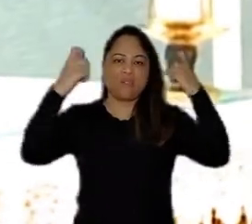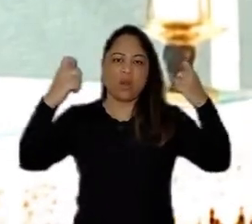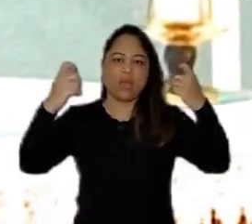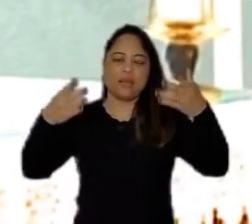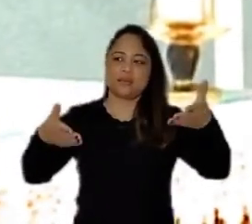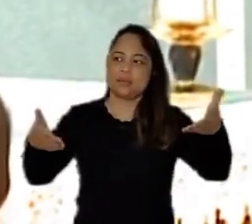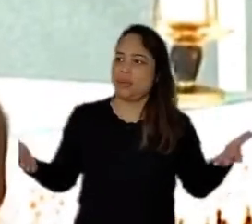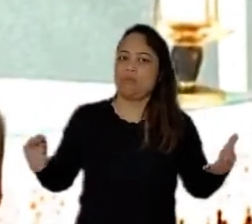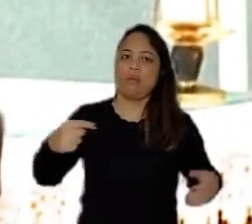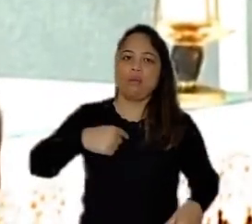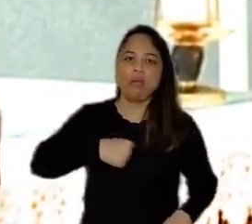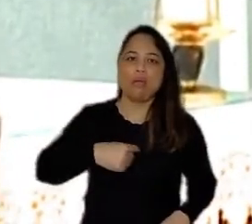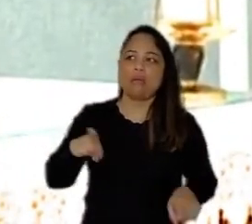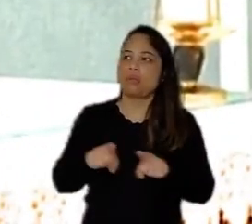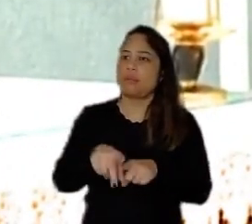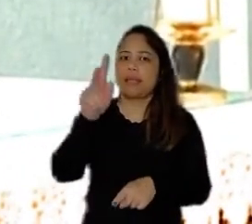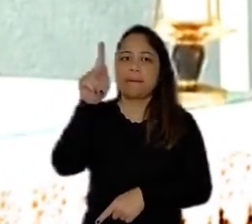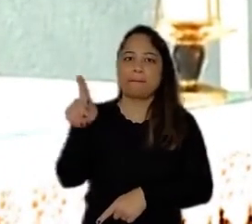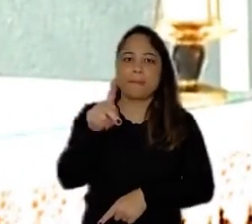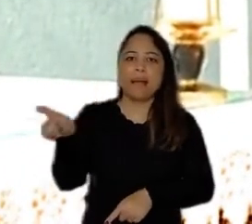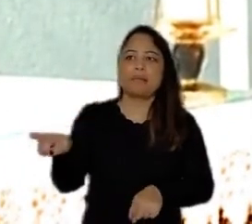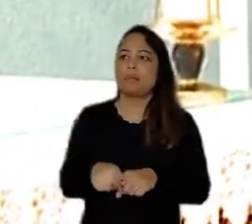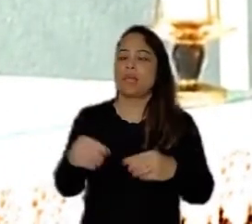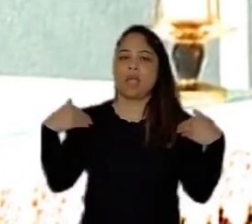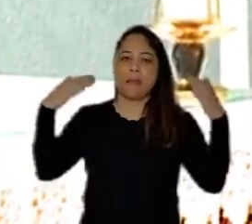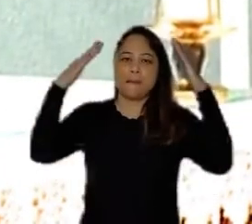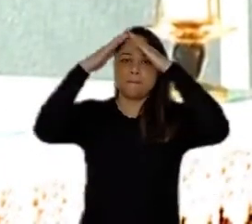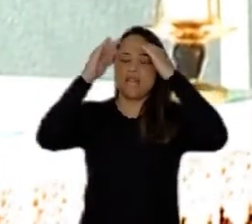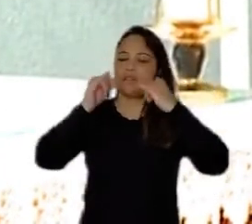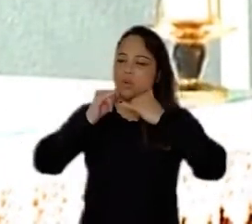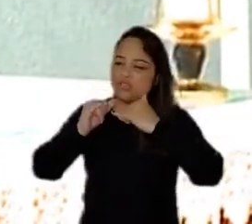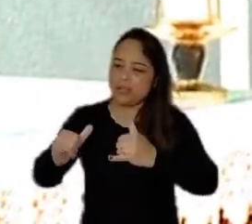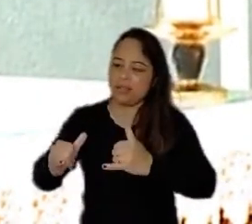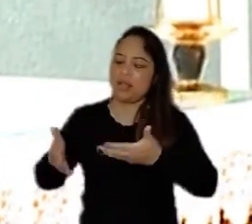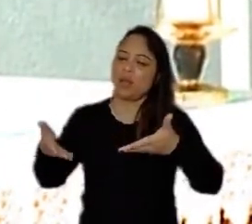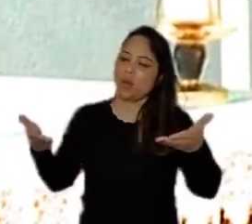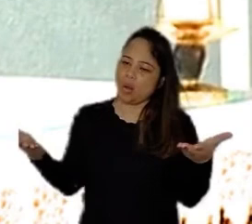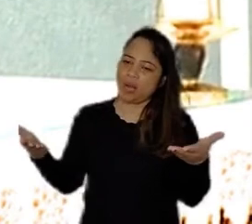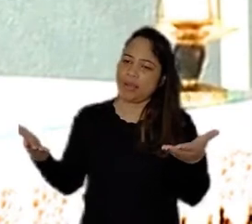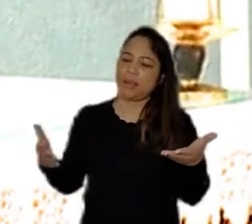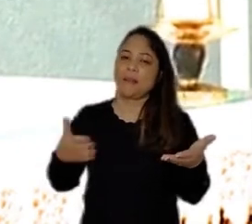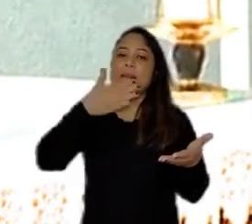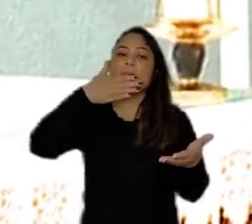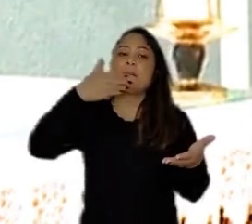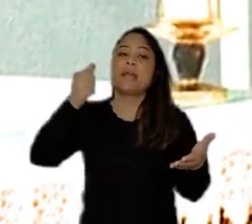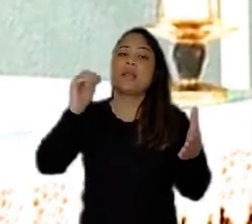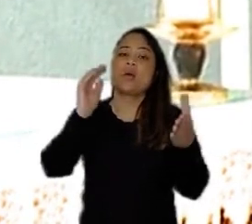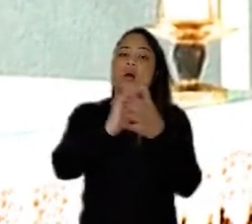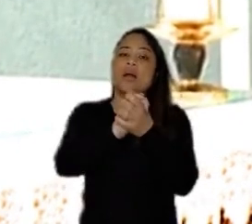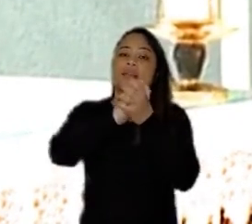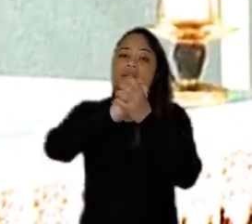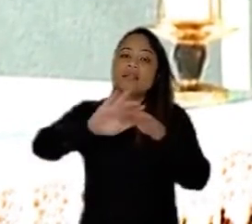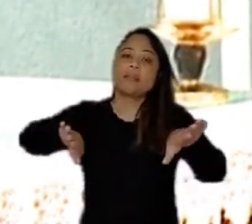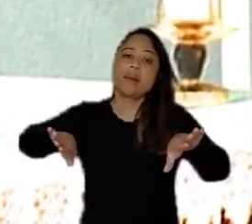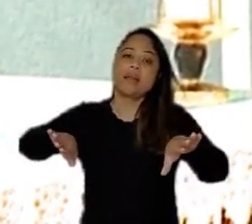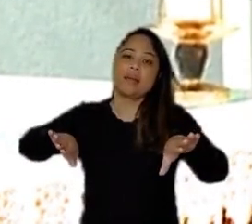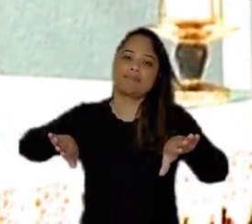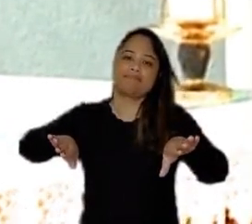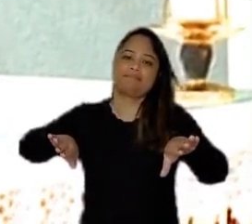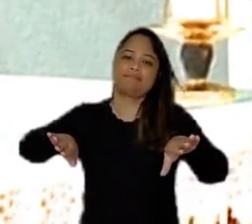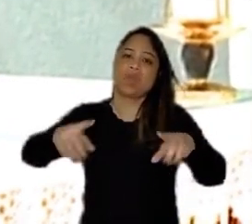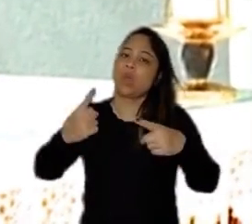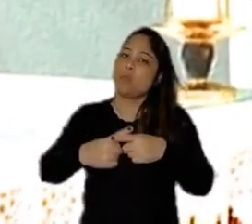o bispo ou o papa diremos a mesma coisa. Canonicamente, a saída é a separação de corpos. Saia de